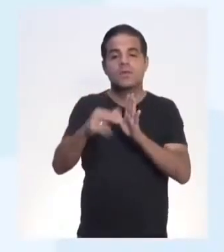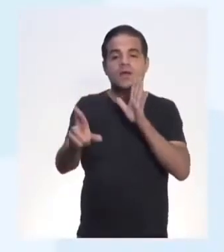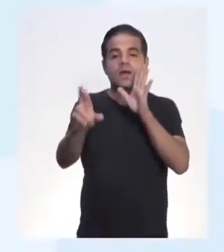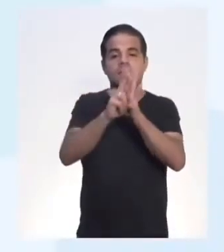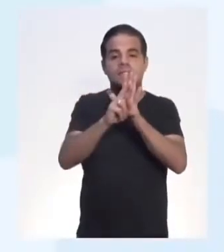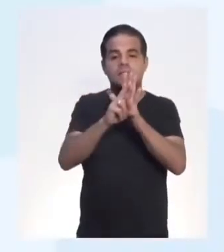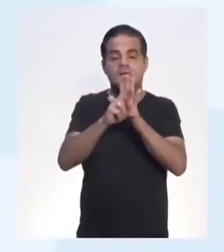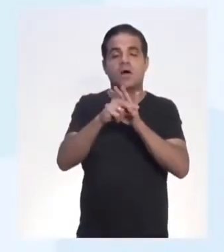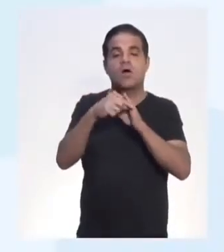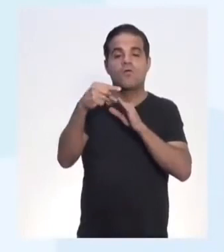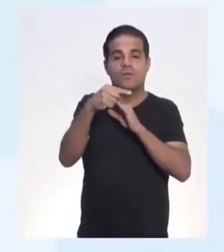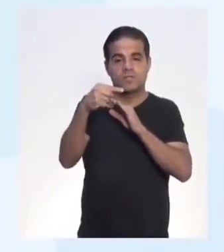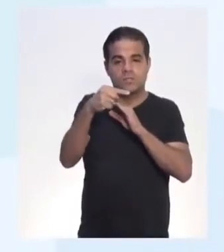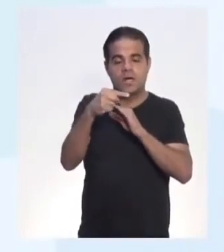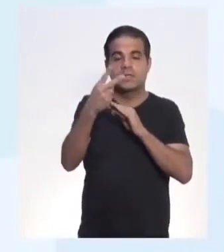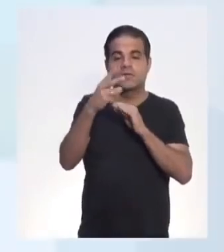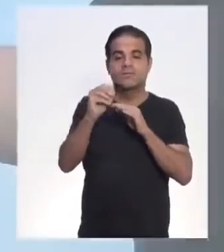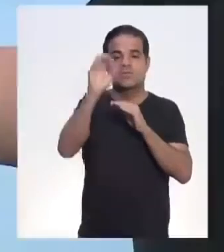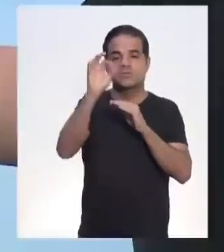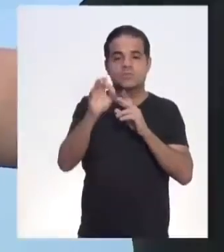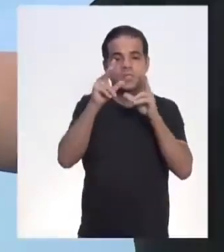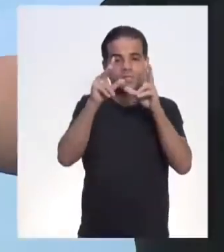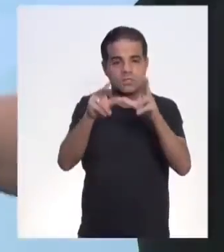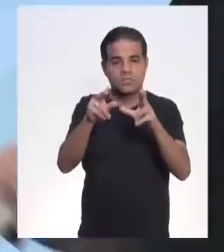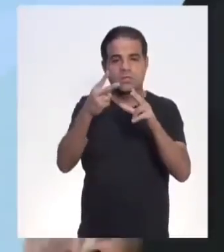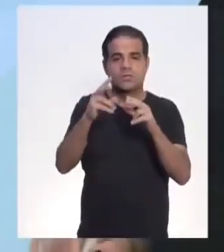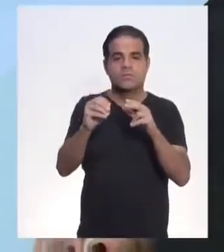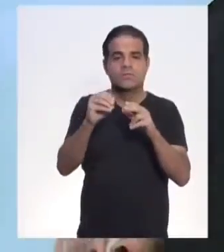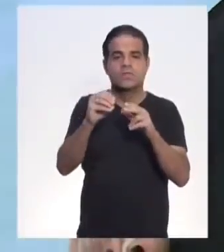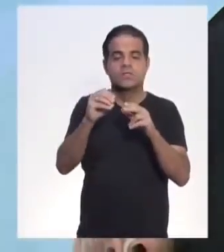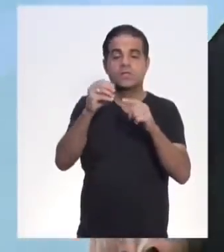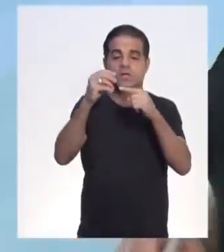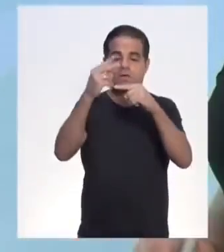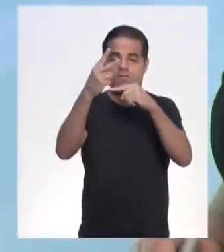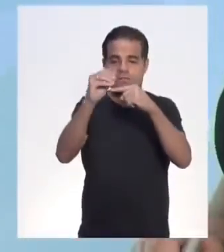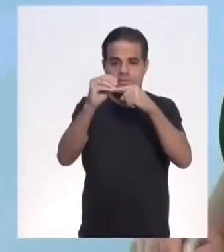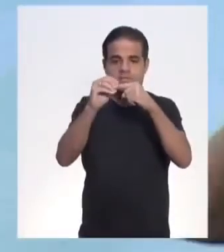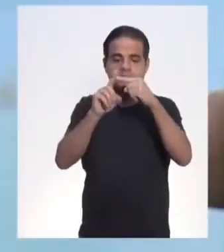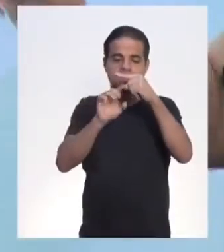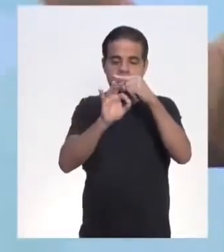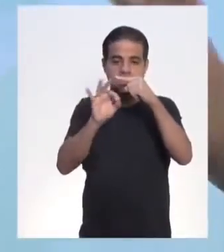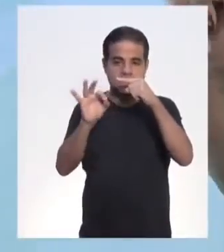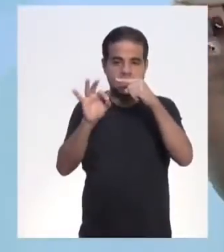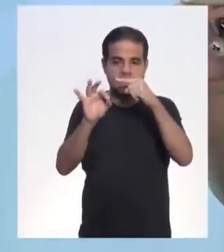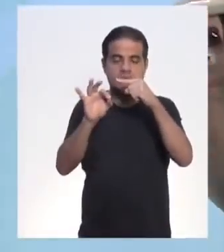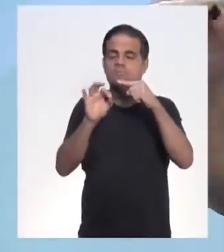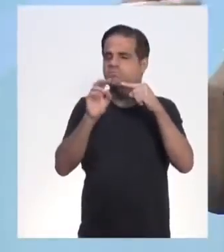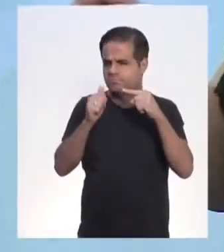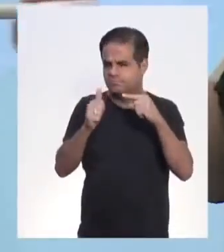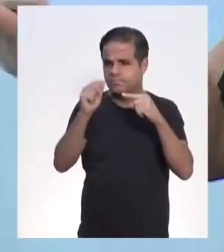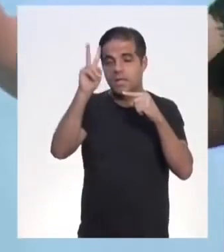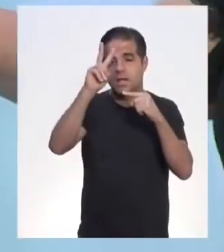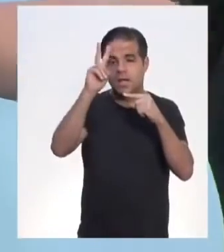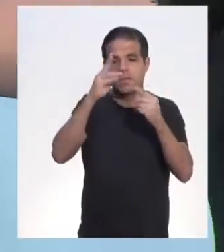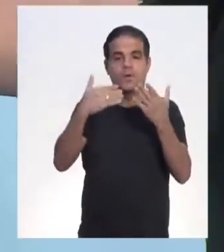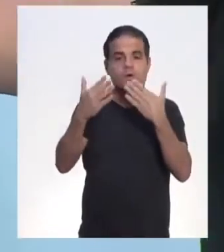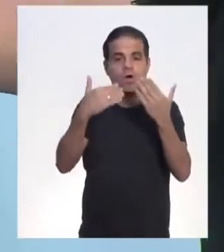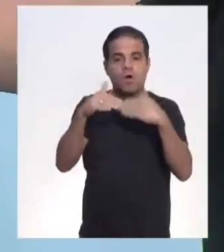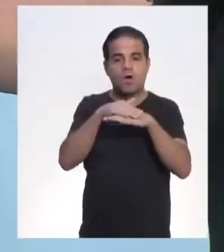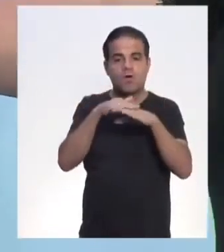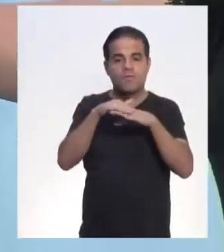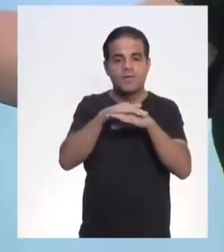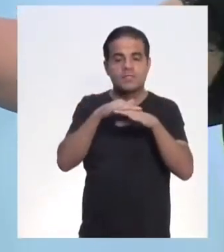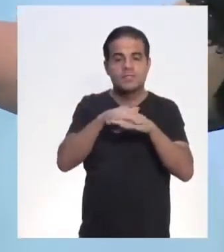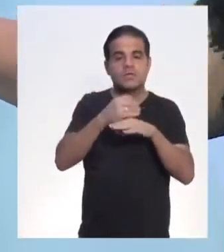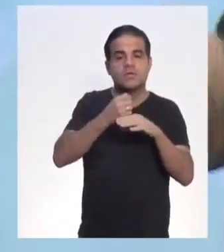representação fracionária Vinte por cento = 20 sobre se lembra que a gente conversou